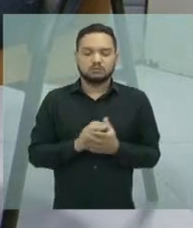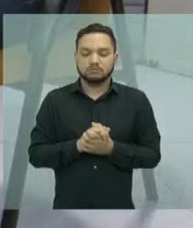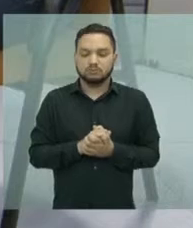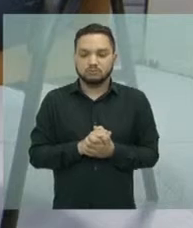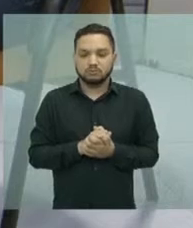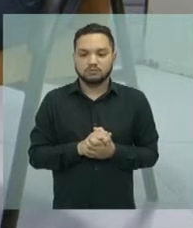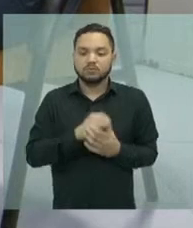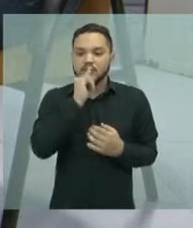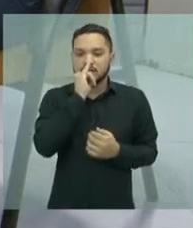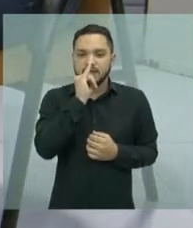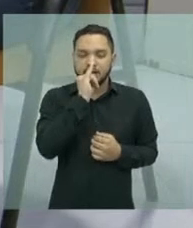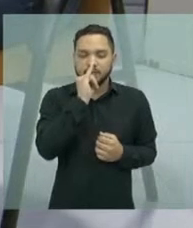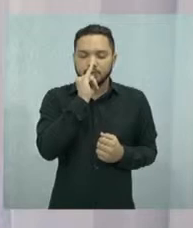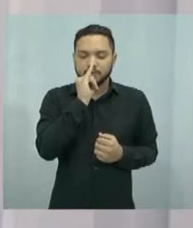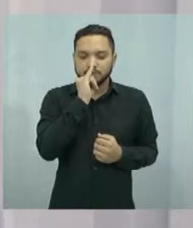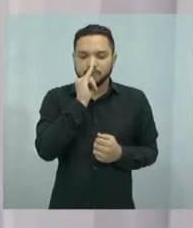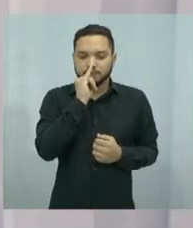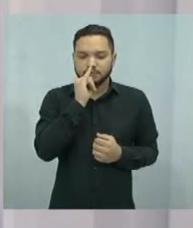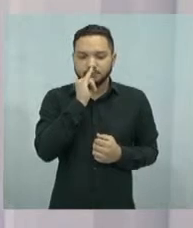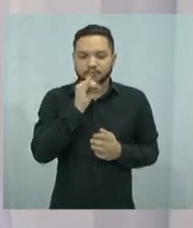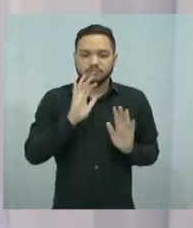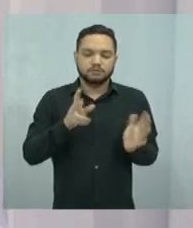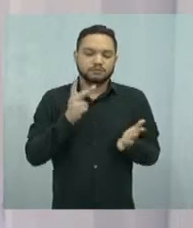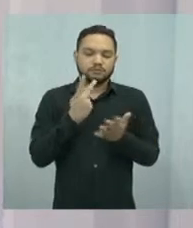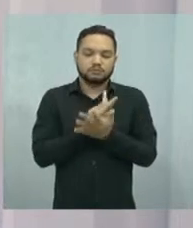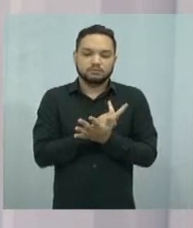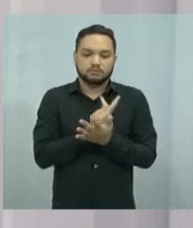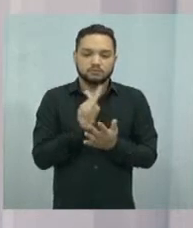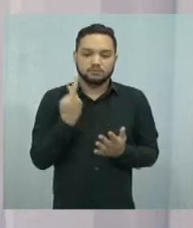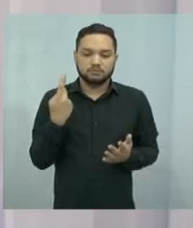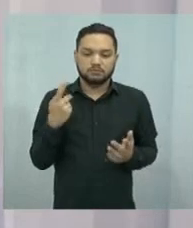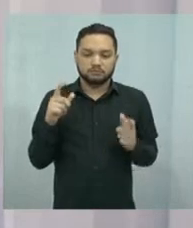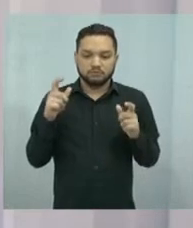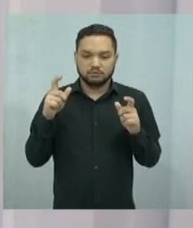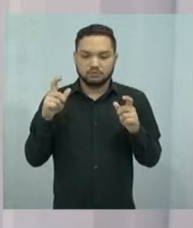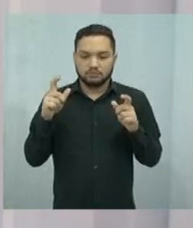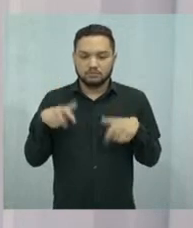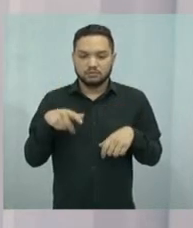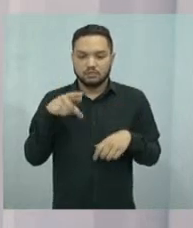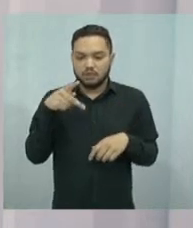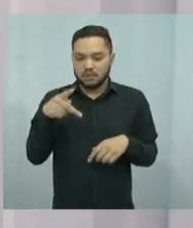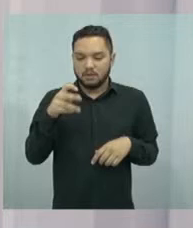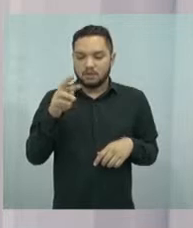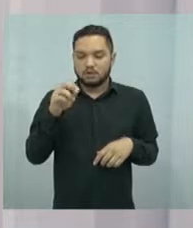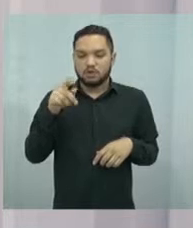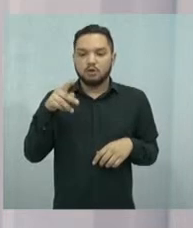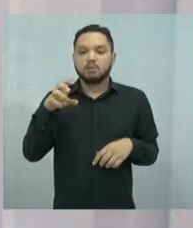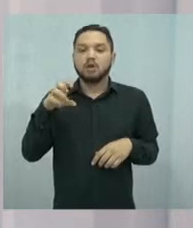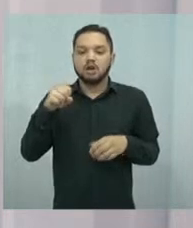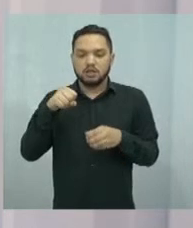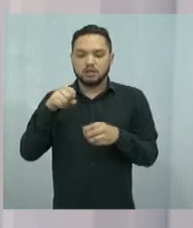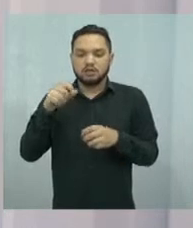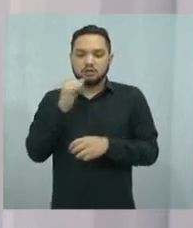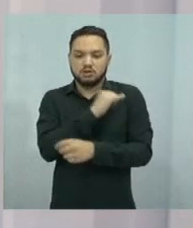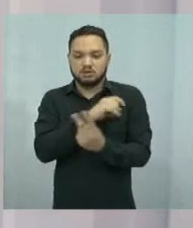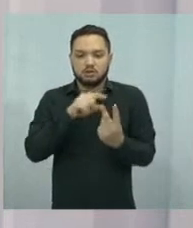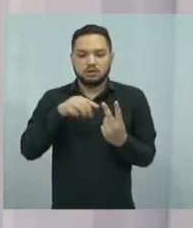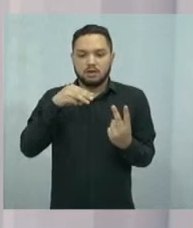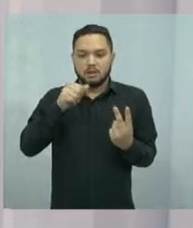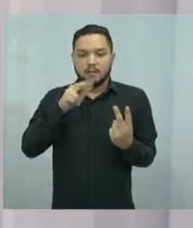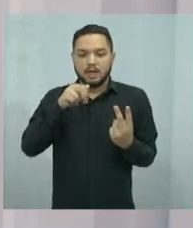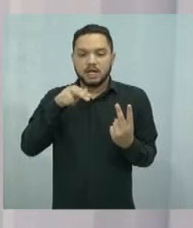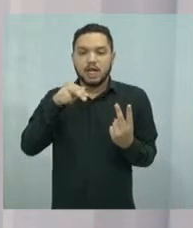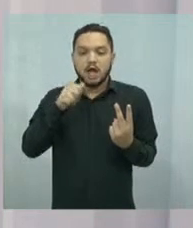eu posso citar aqui inúmeros casos desses, como a situação de Petrópolis, no Rio de Janeiro, a situação de Mariana, em